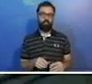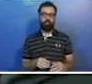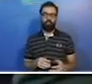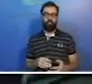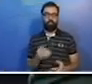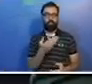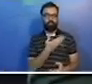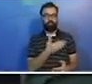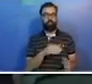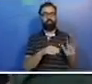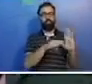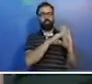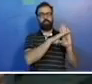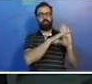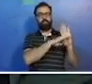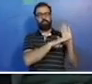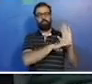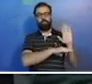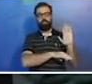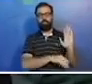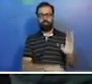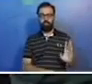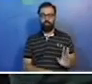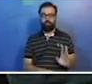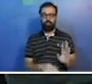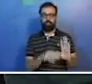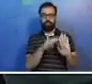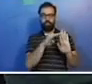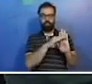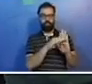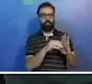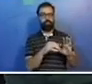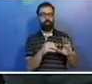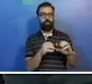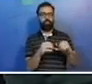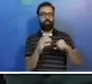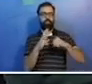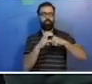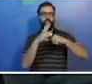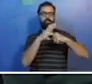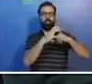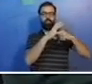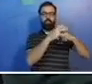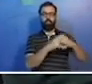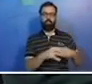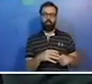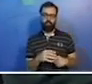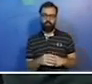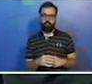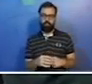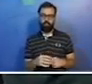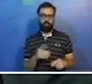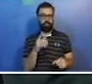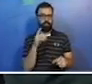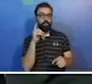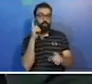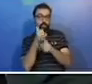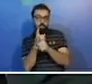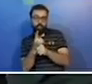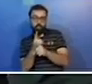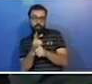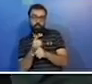Nossa rotina, o que nós vamos estudar hoje? Estudar as teias alimentares, identificar os